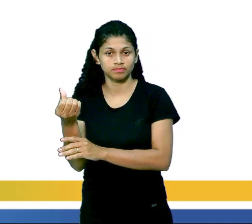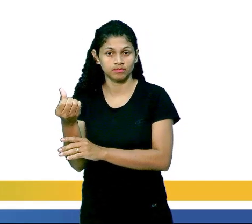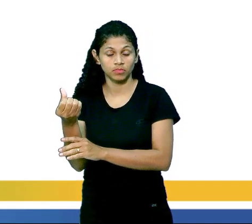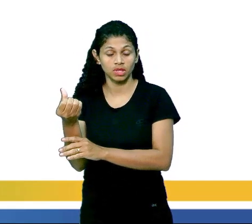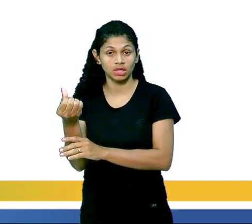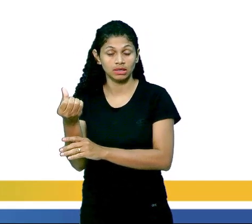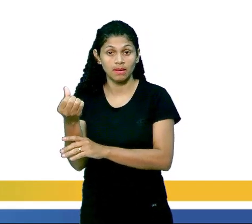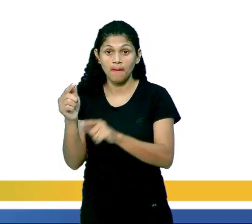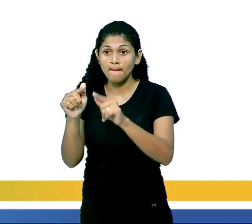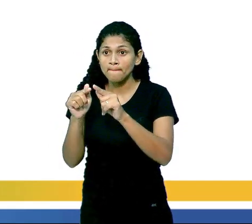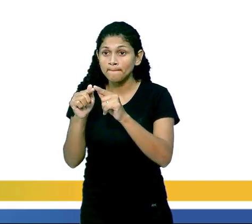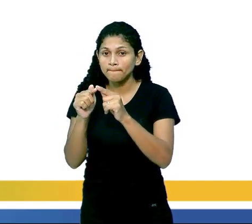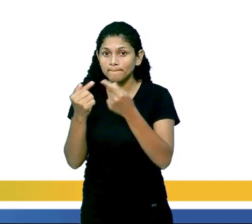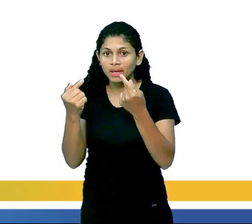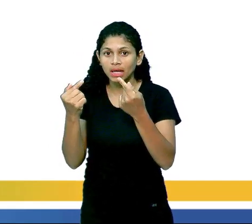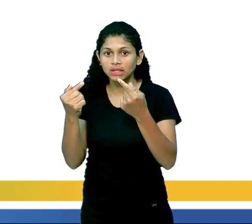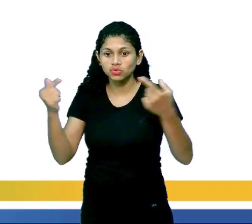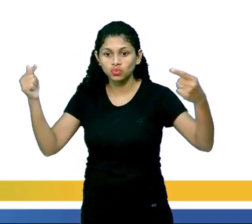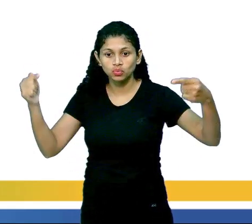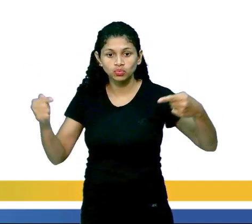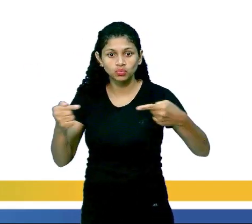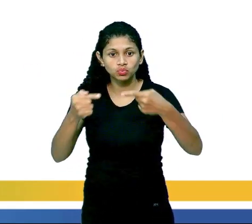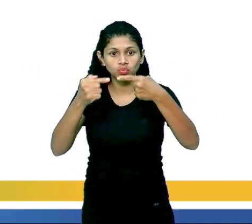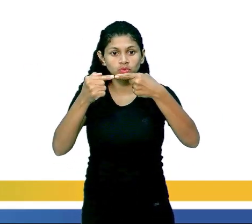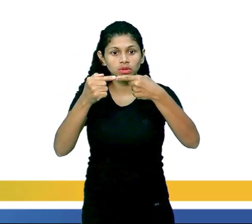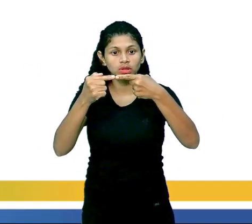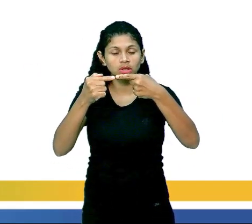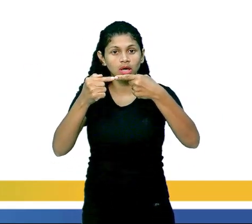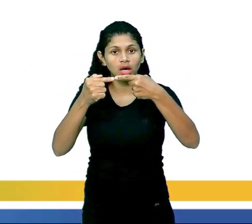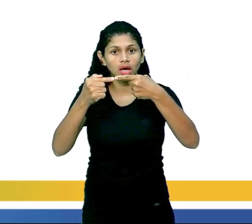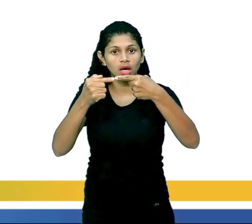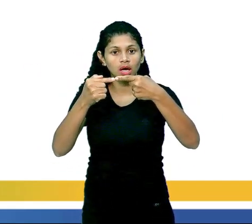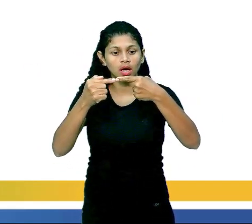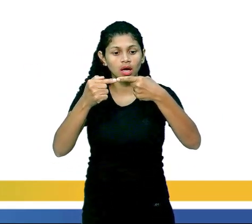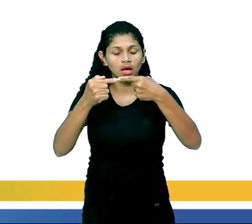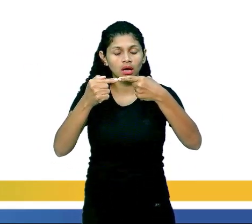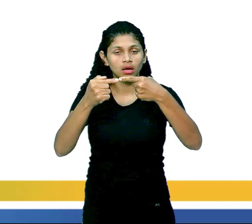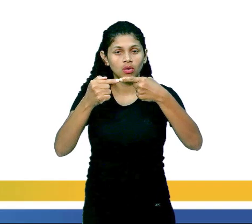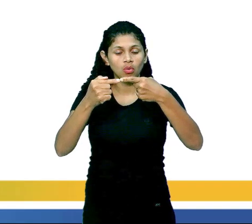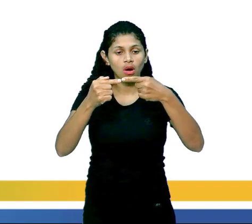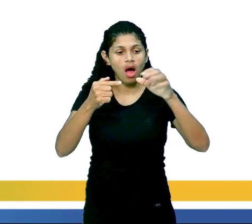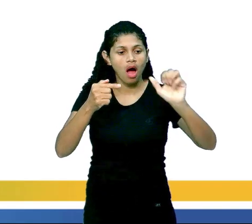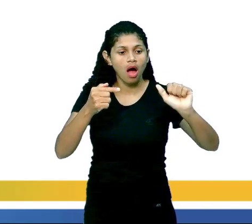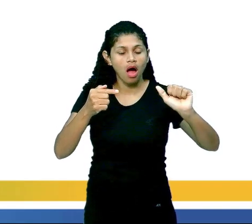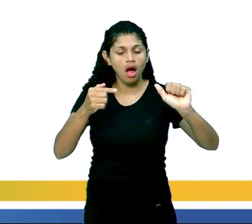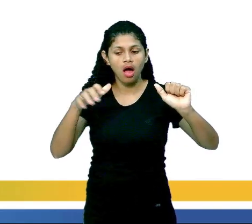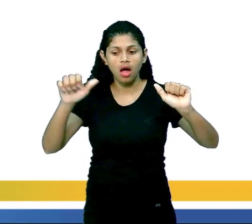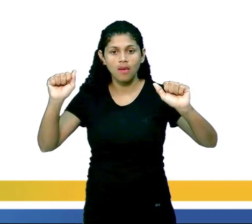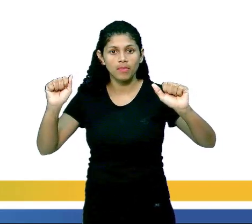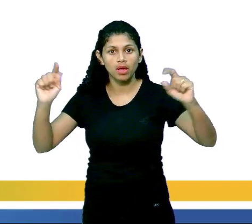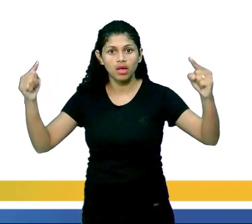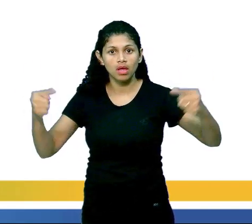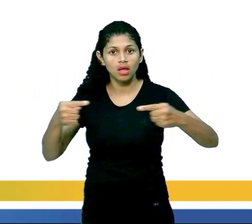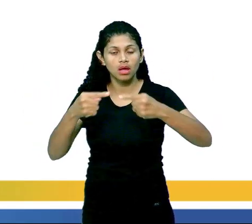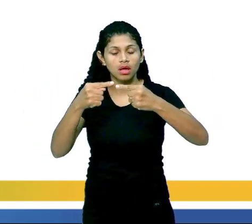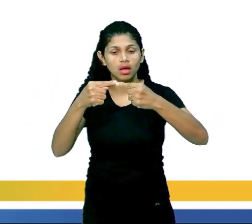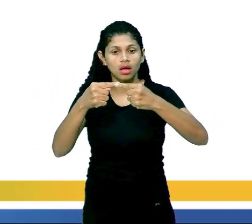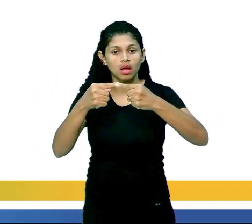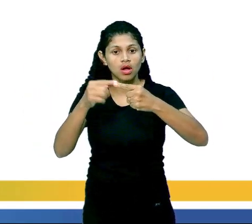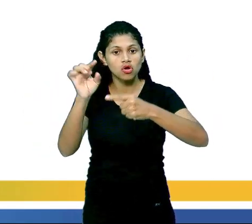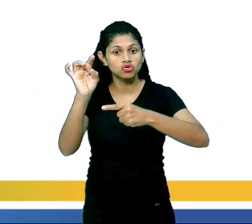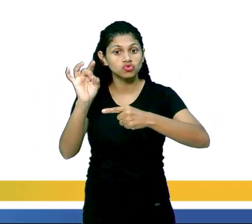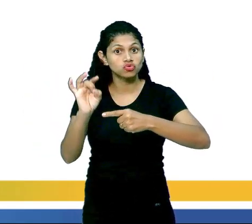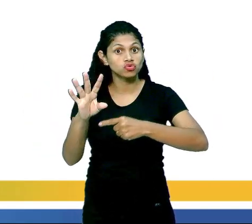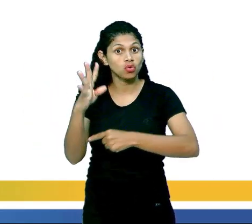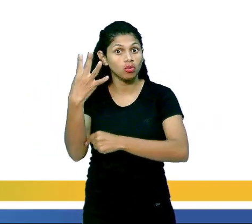4 pontos do elemento A ao B, sobrando 2. Isso é uma